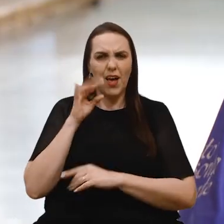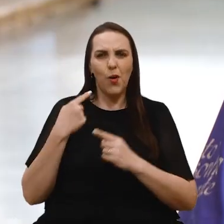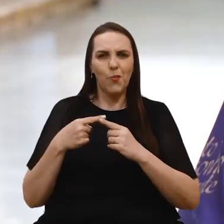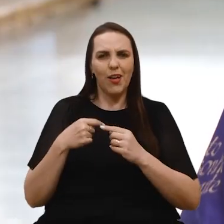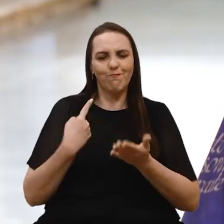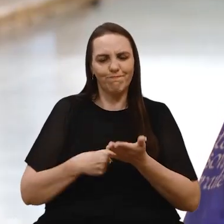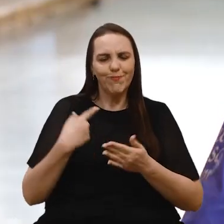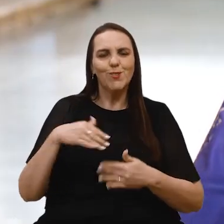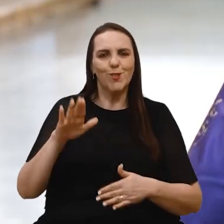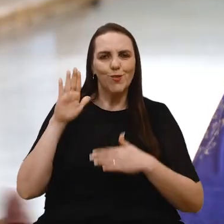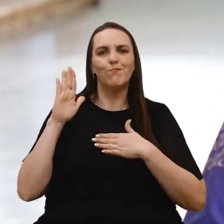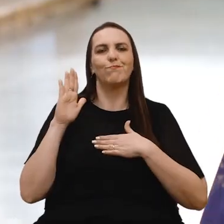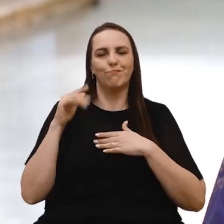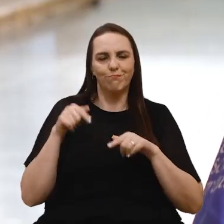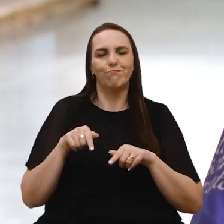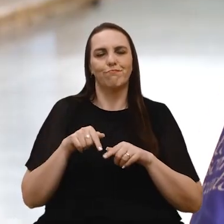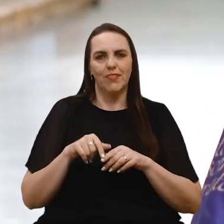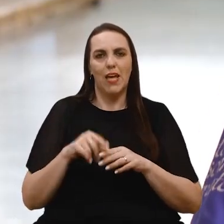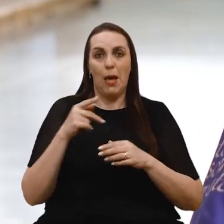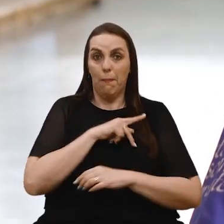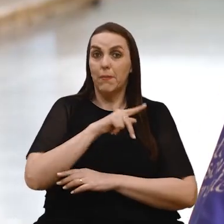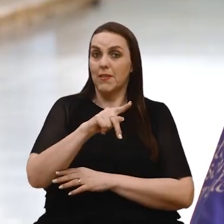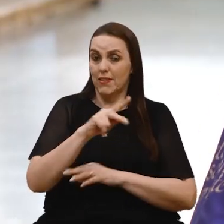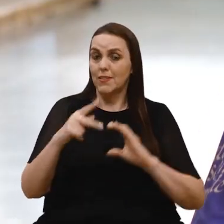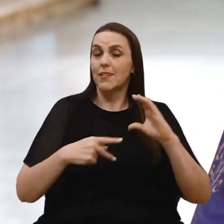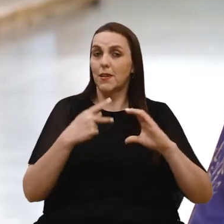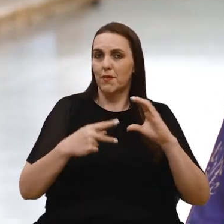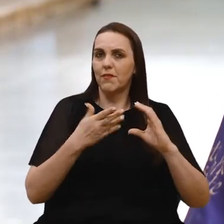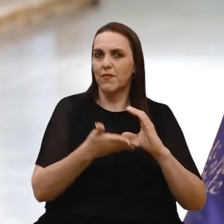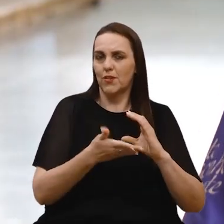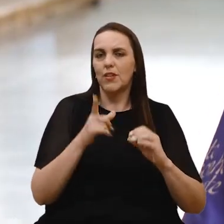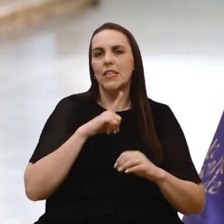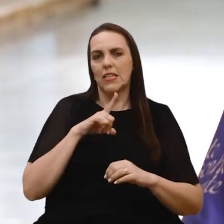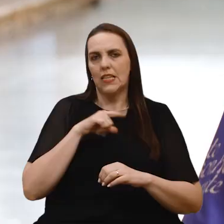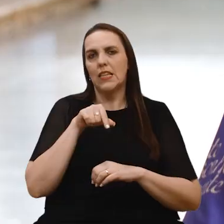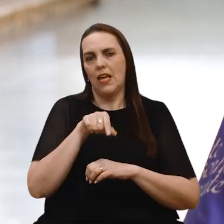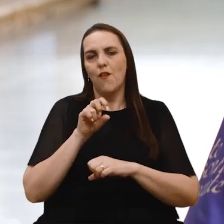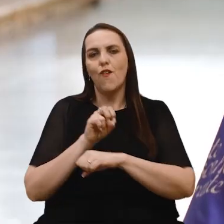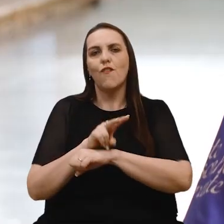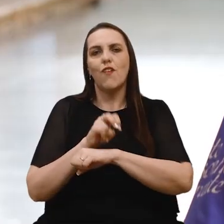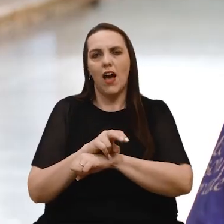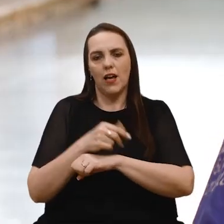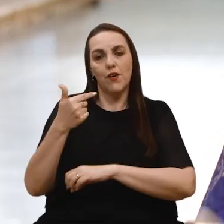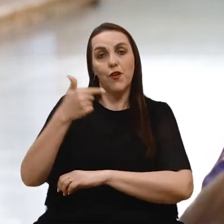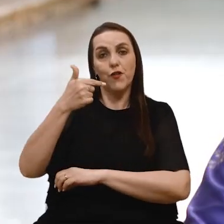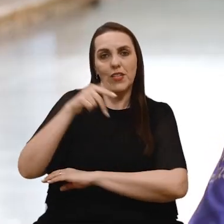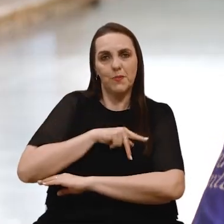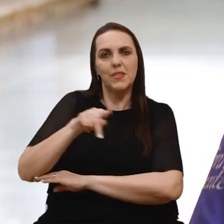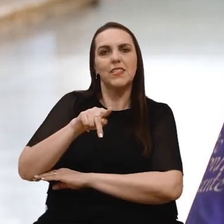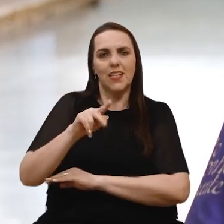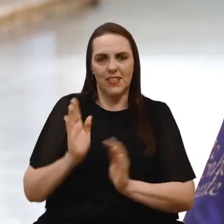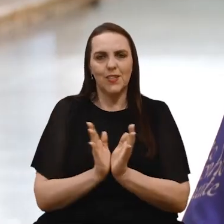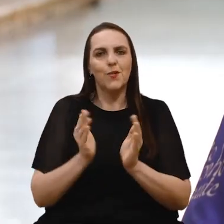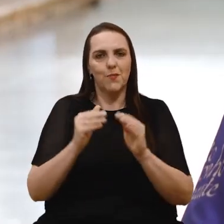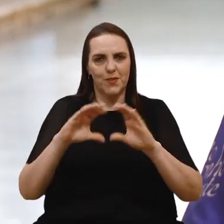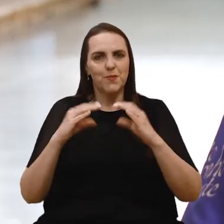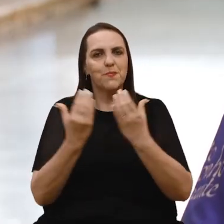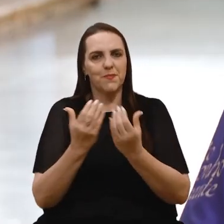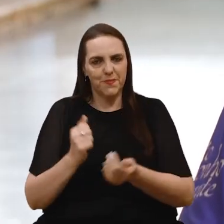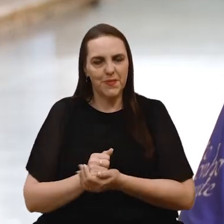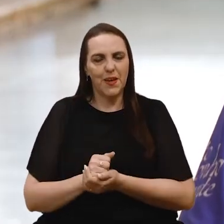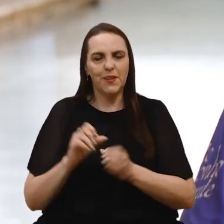está comprometido. A presidência da Câmara tem uma vaga como vice-presidente da